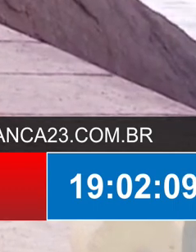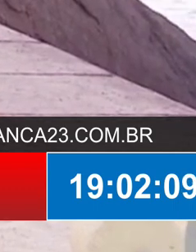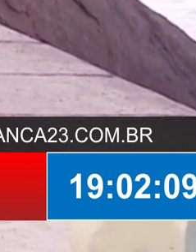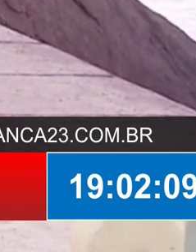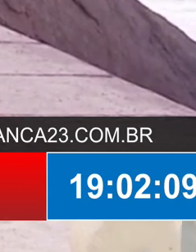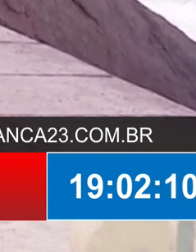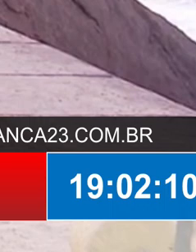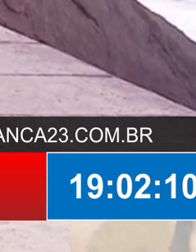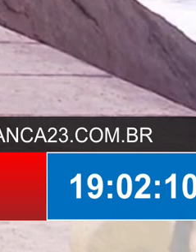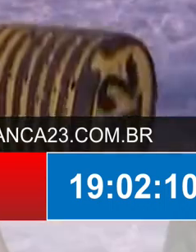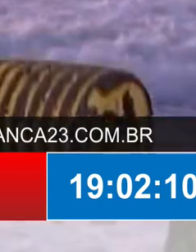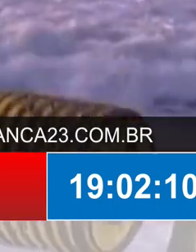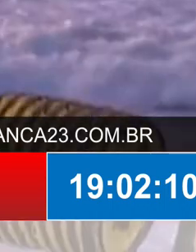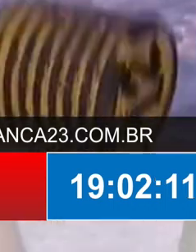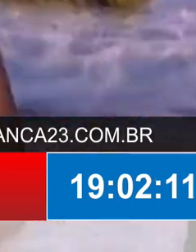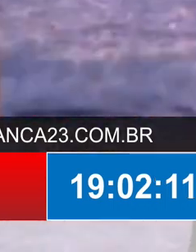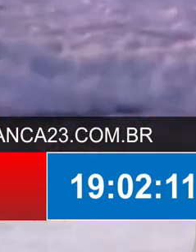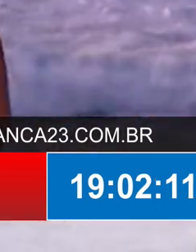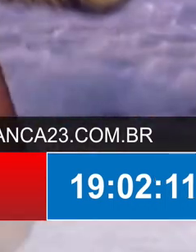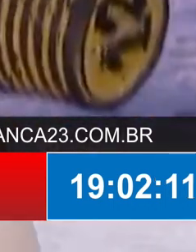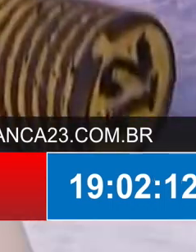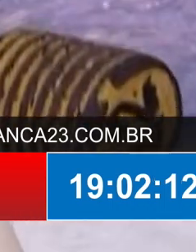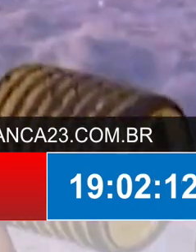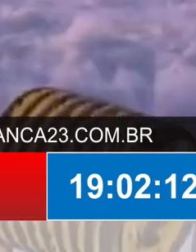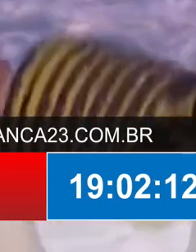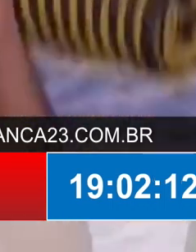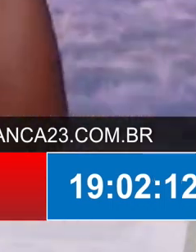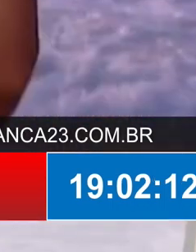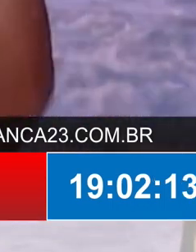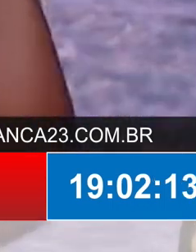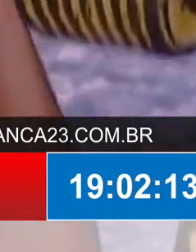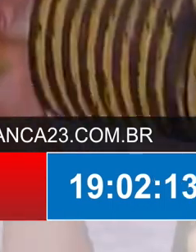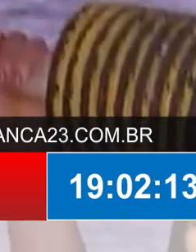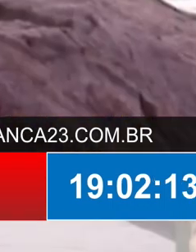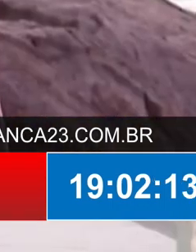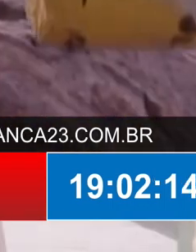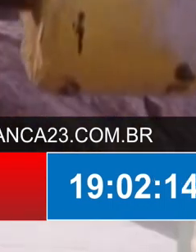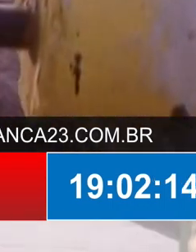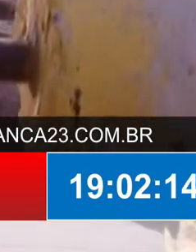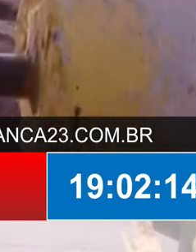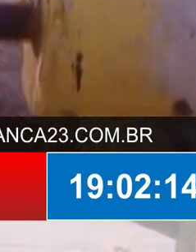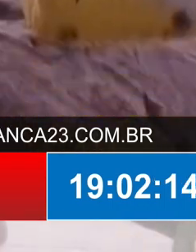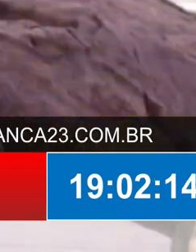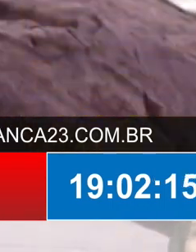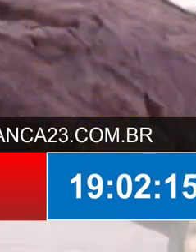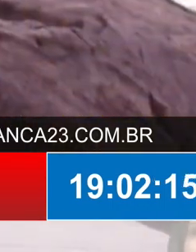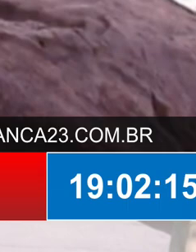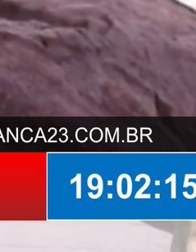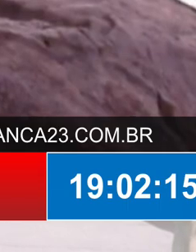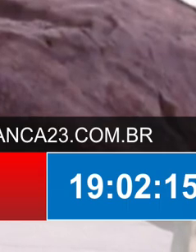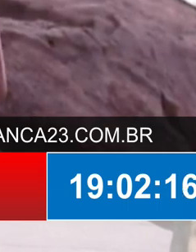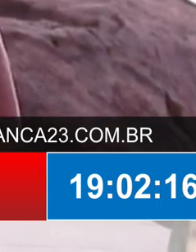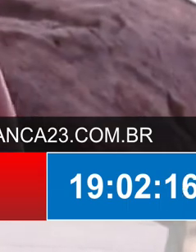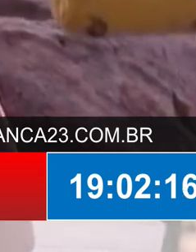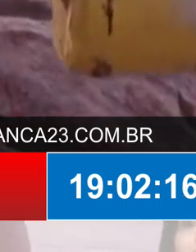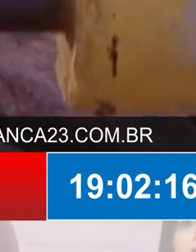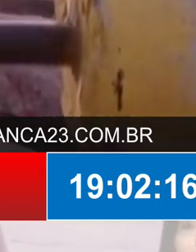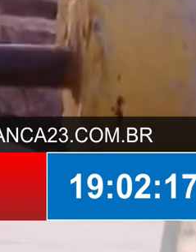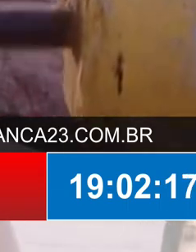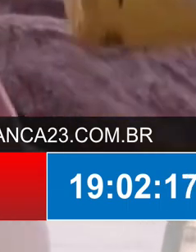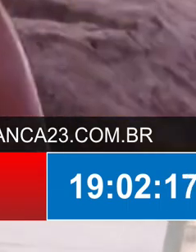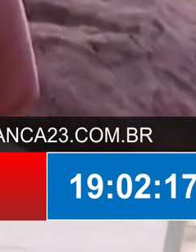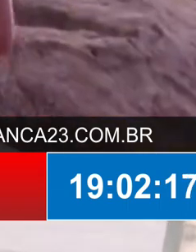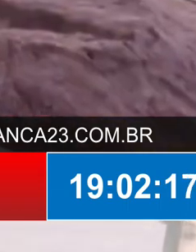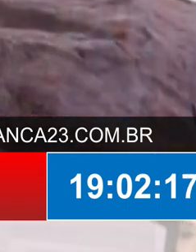a sua saúde também vai indo. Então nós vamos falar sobre esse assunto. Tem uma reportagem super legal no programa de